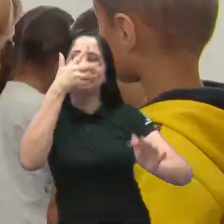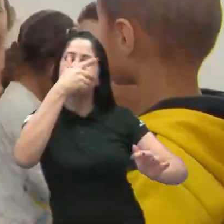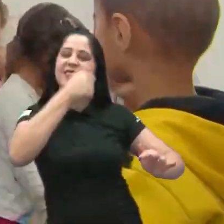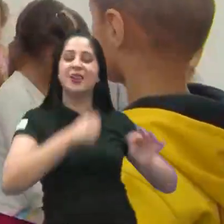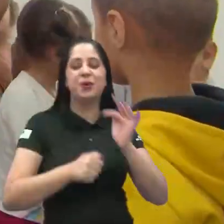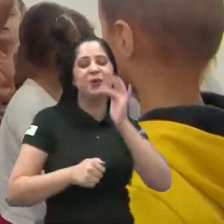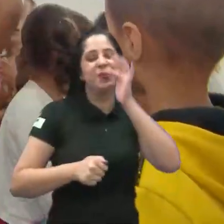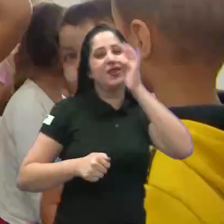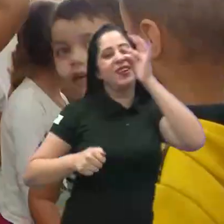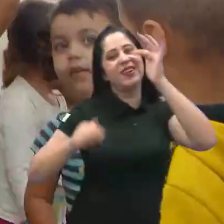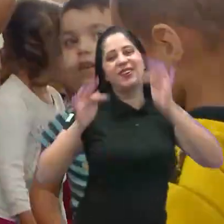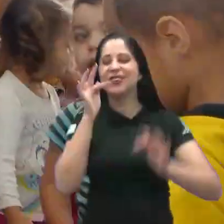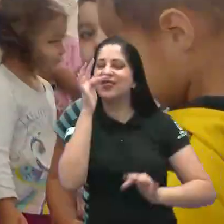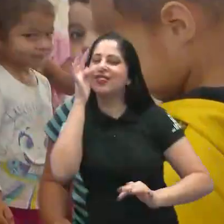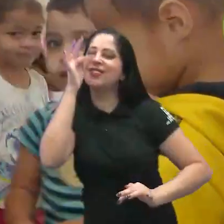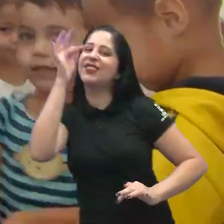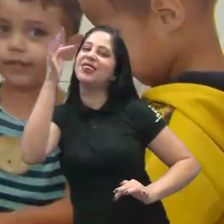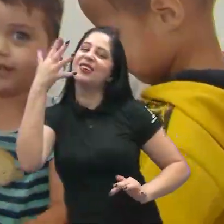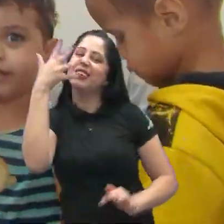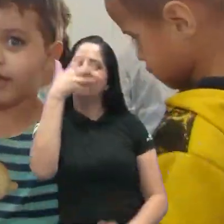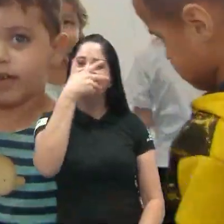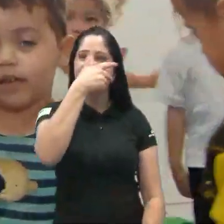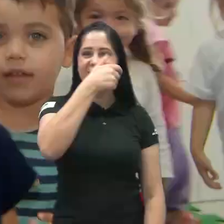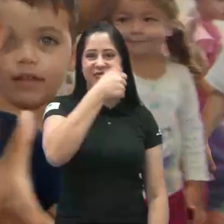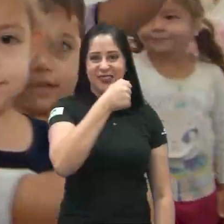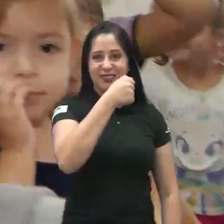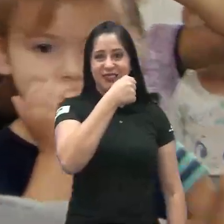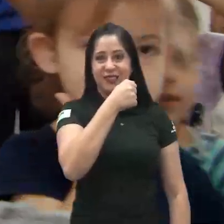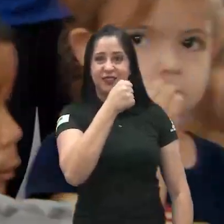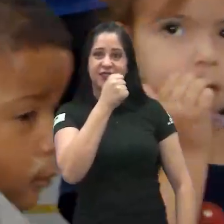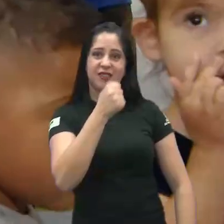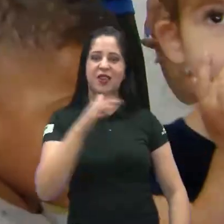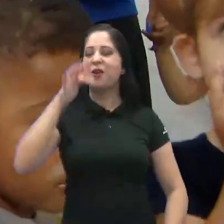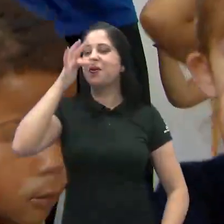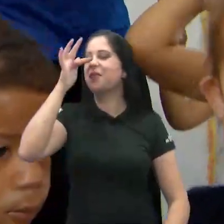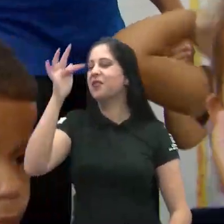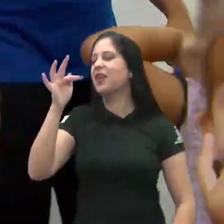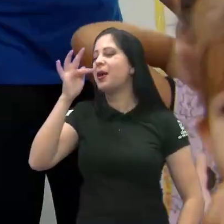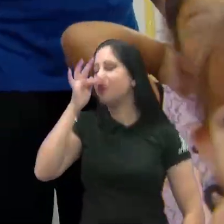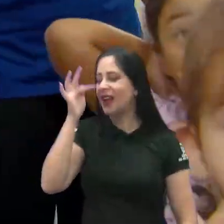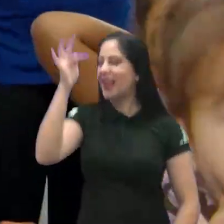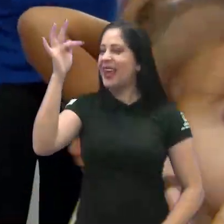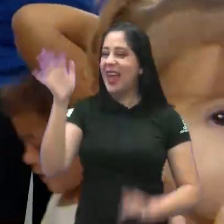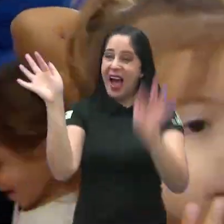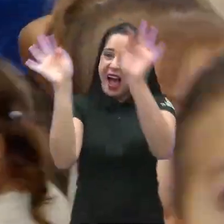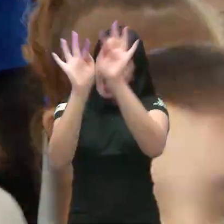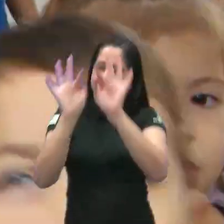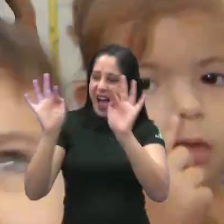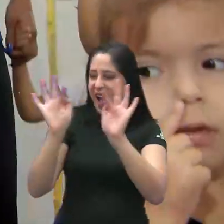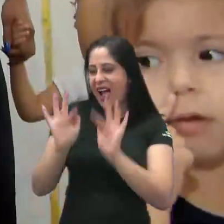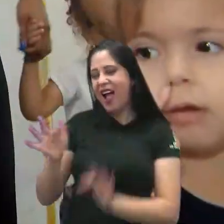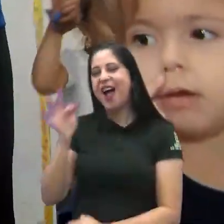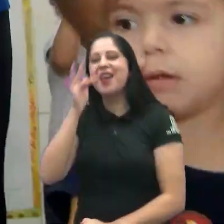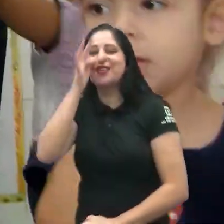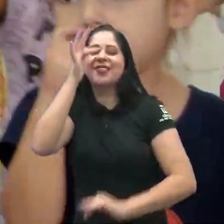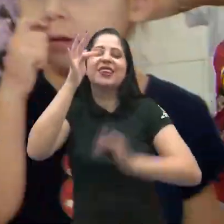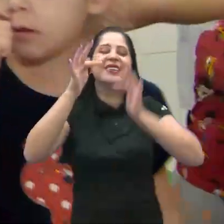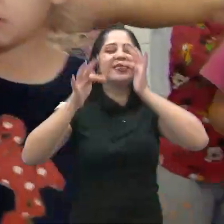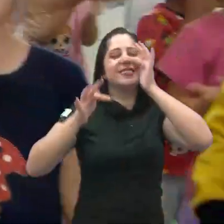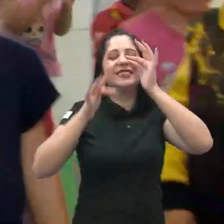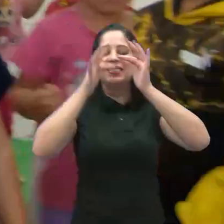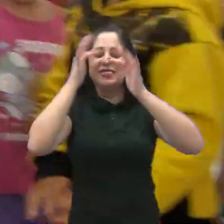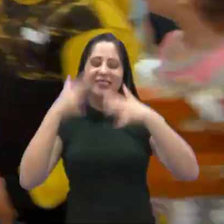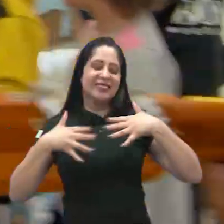rosa juvenil, juvenil. Vive alegre no seu lar, no seu lar, no seu lar.